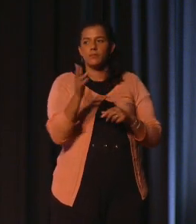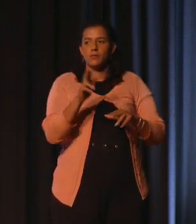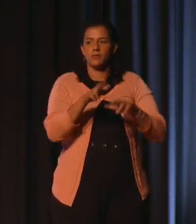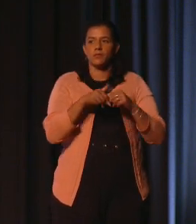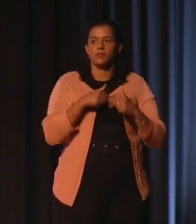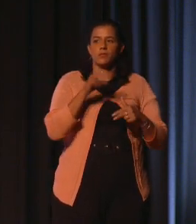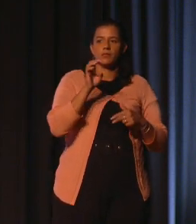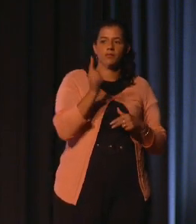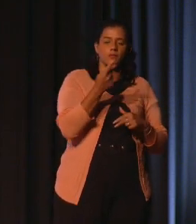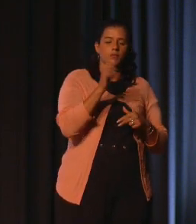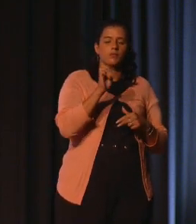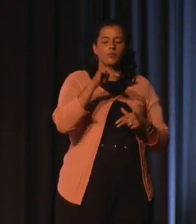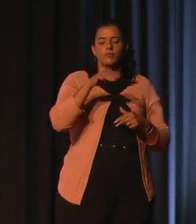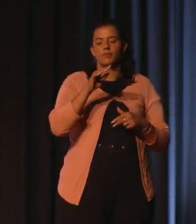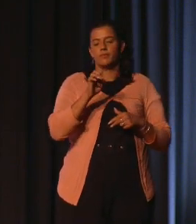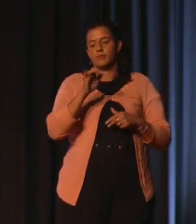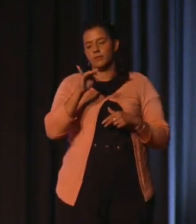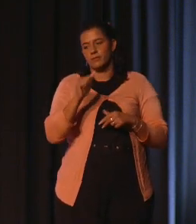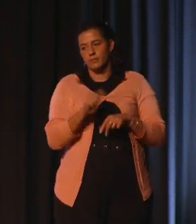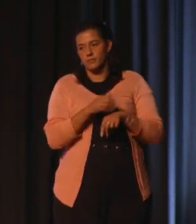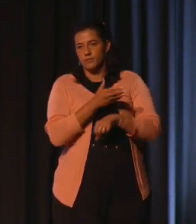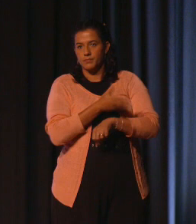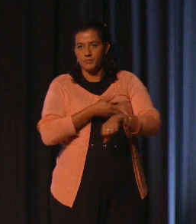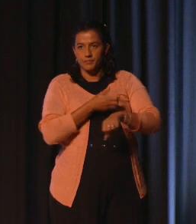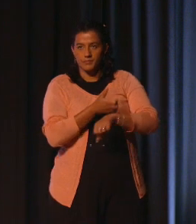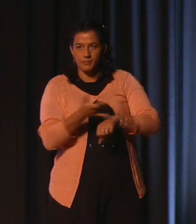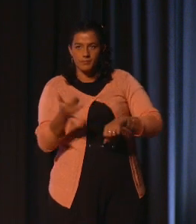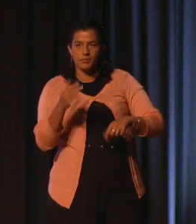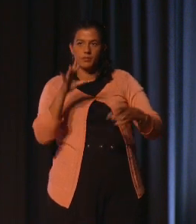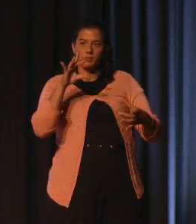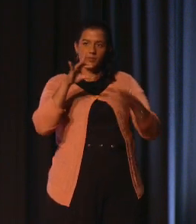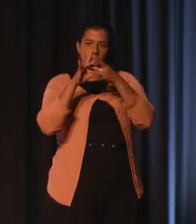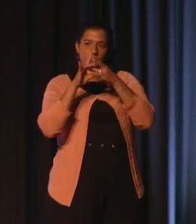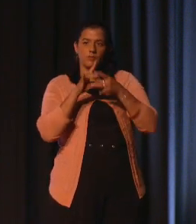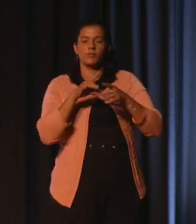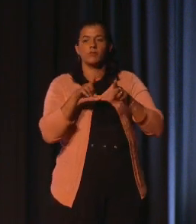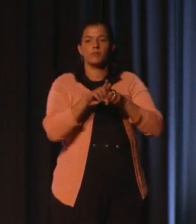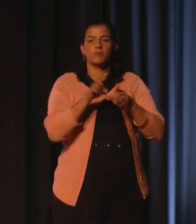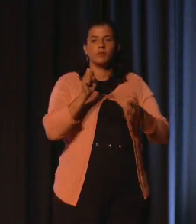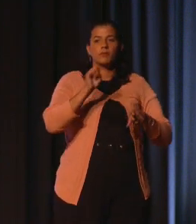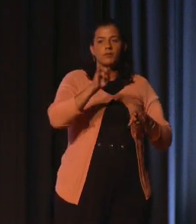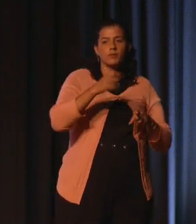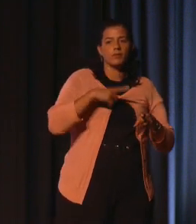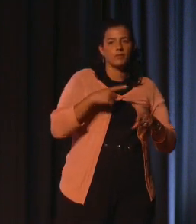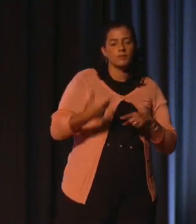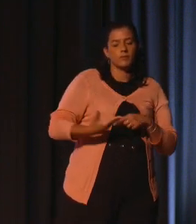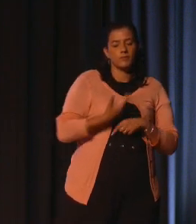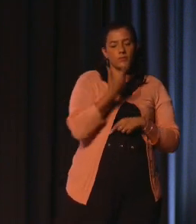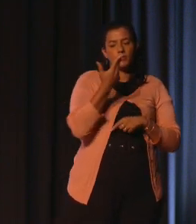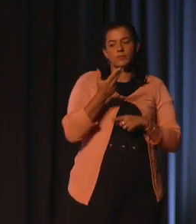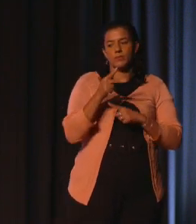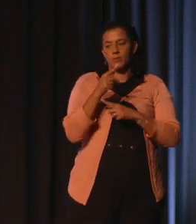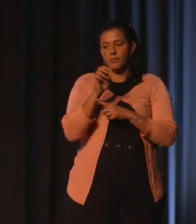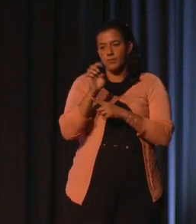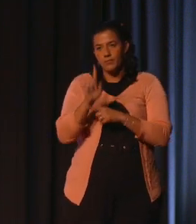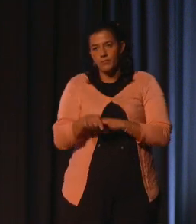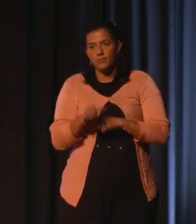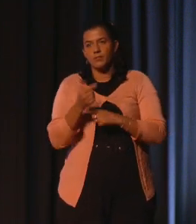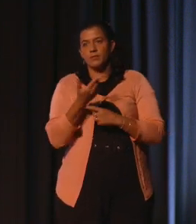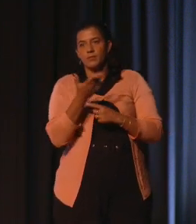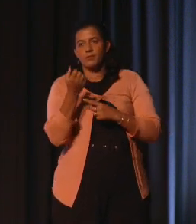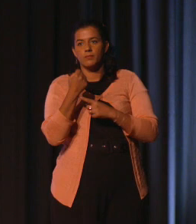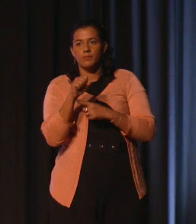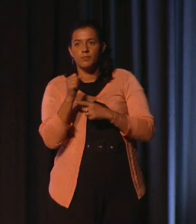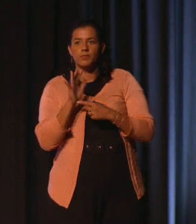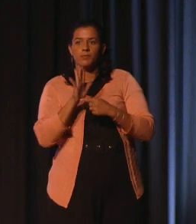da hemofilia. Se ele tiver que fazer um enxerto ósseo, ele pode. Se a pessoa faz uma cirurgia ortopédica daquela que foi